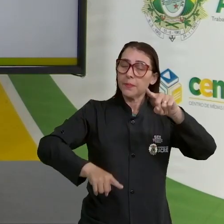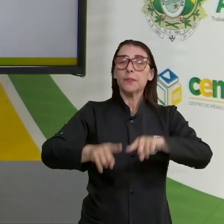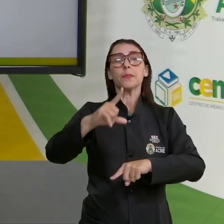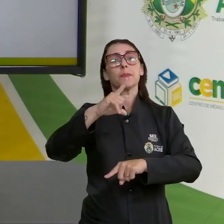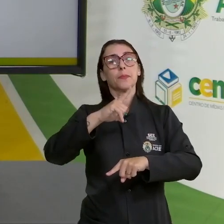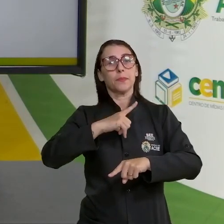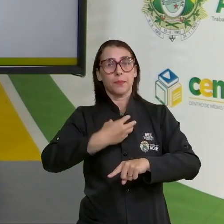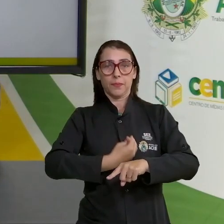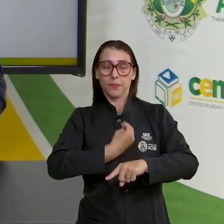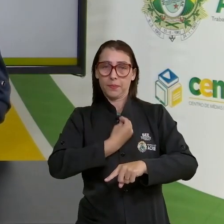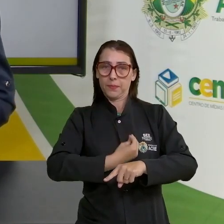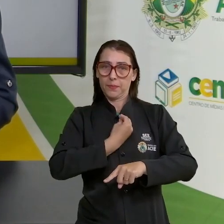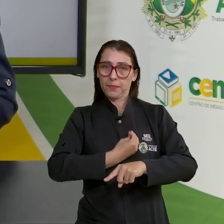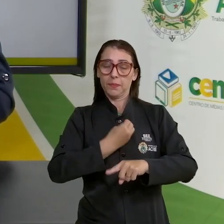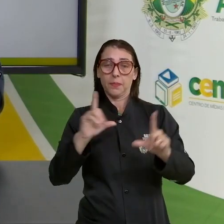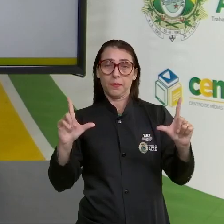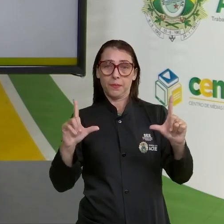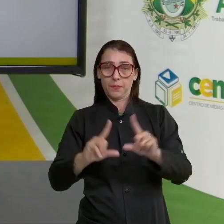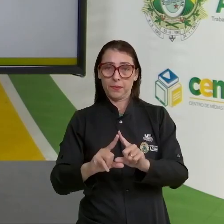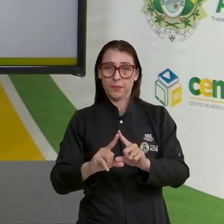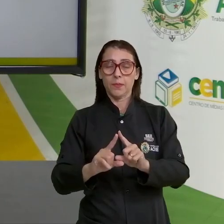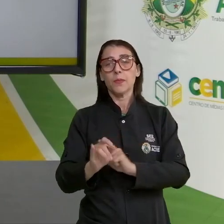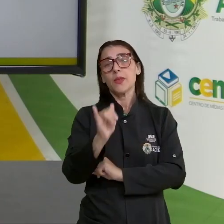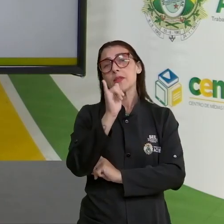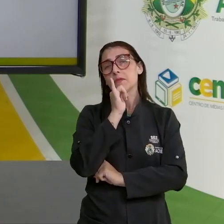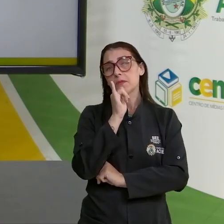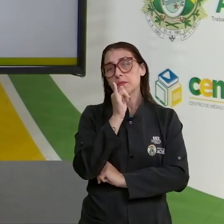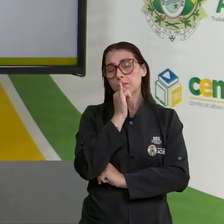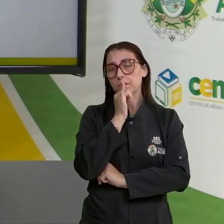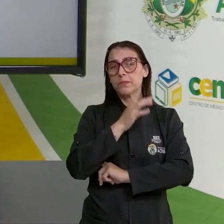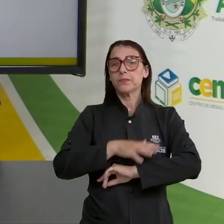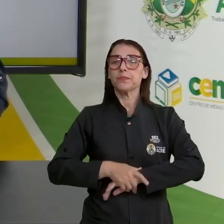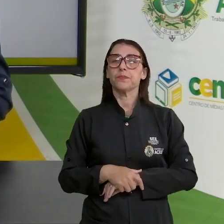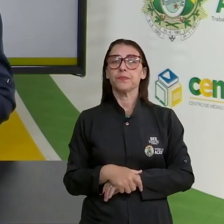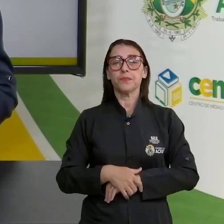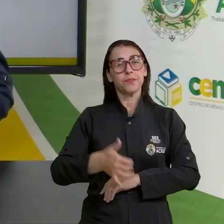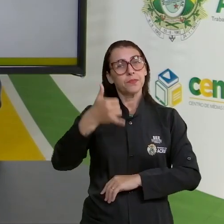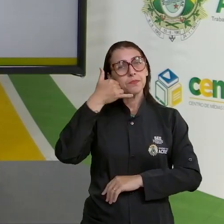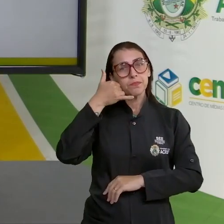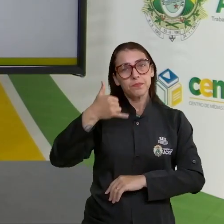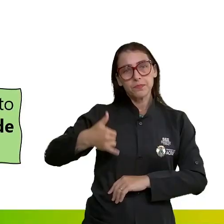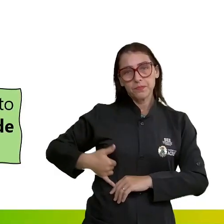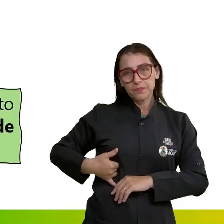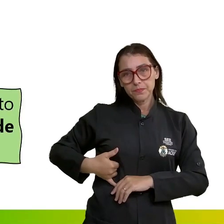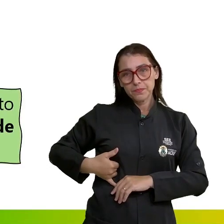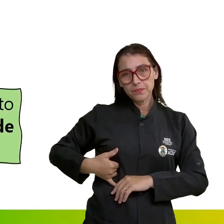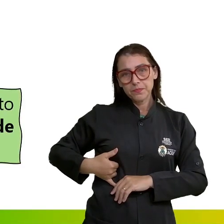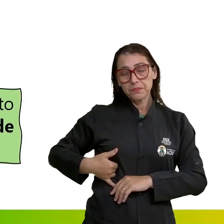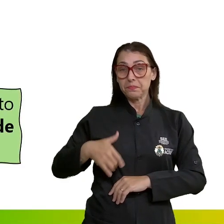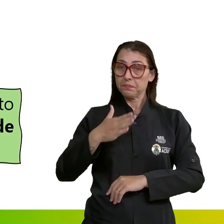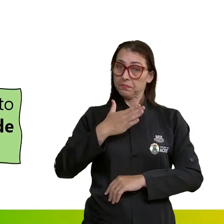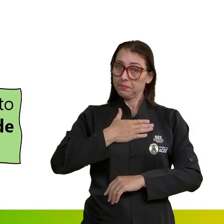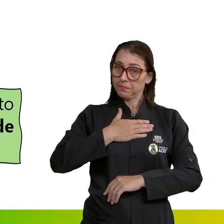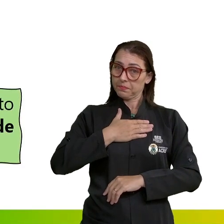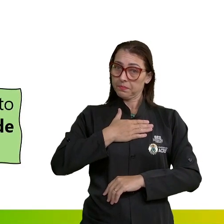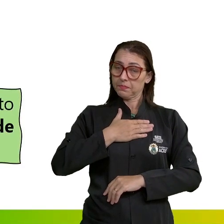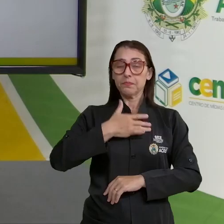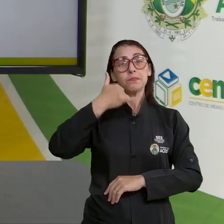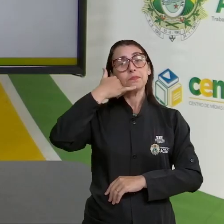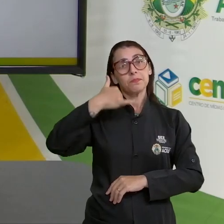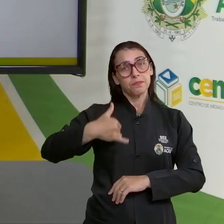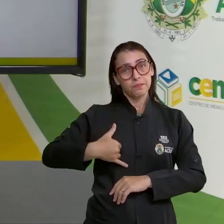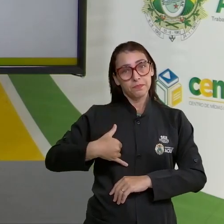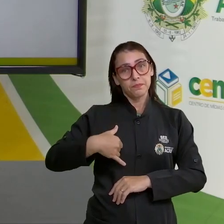uma vida útil cada vez menor. Vou pegar aqui o exemplo do celular. Então, esse meu celular, ele